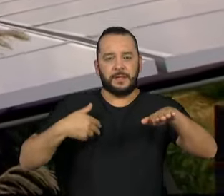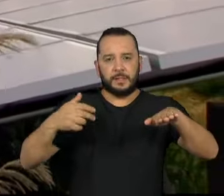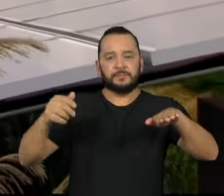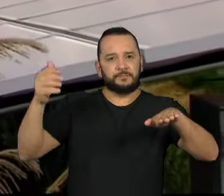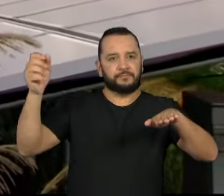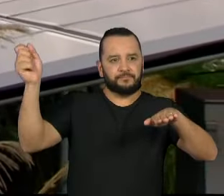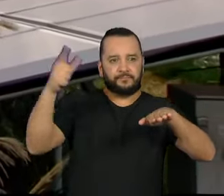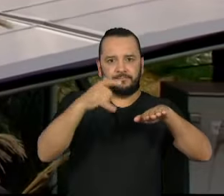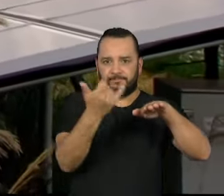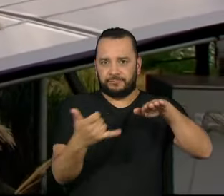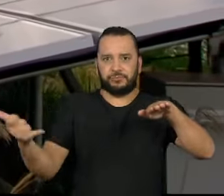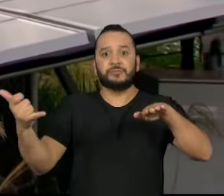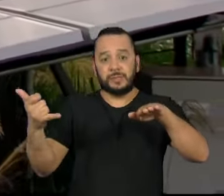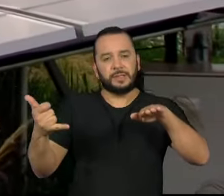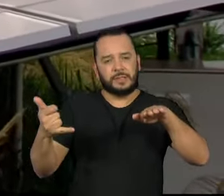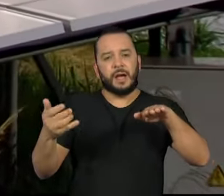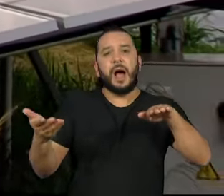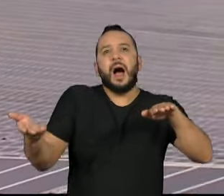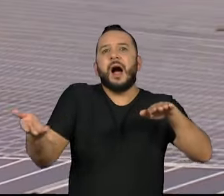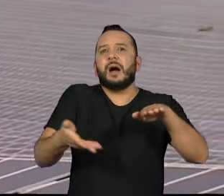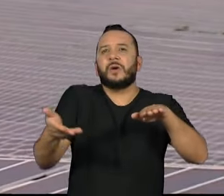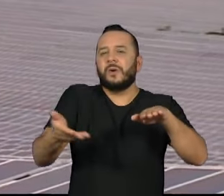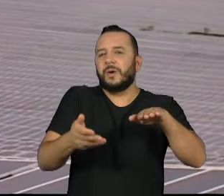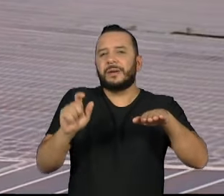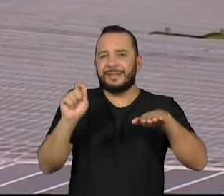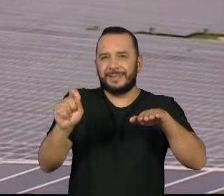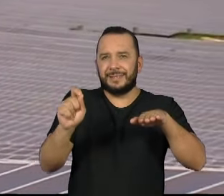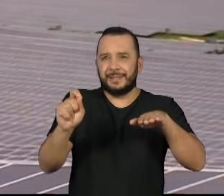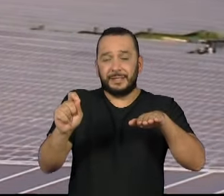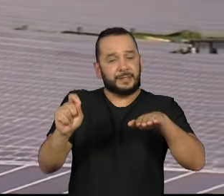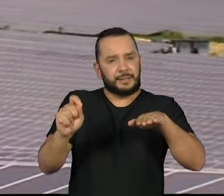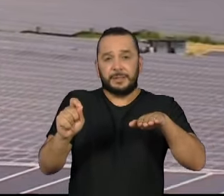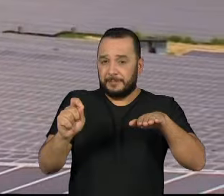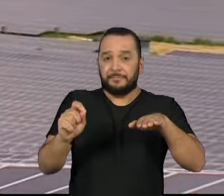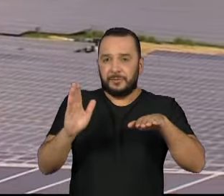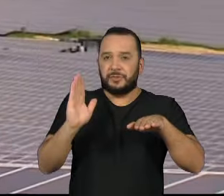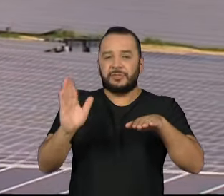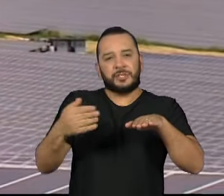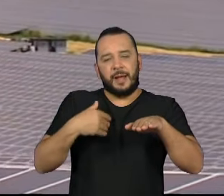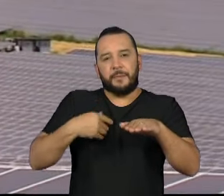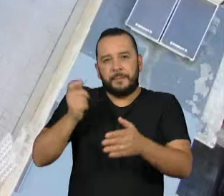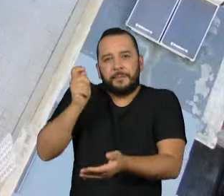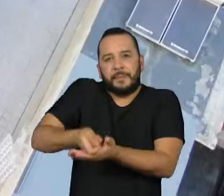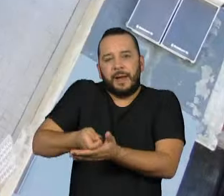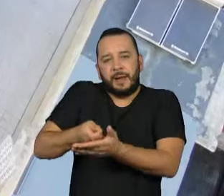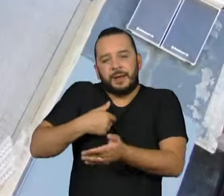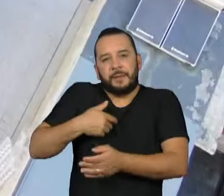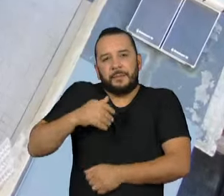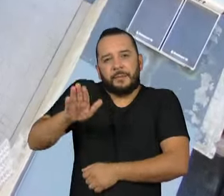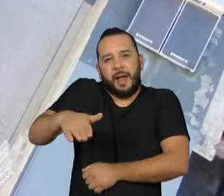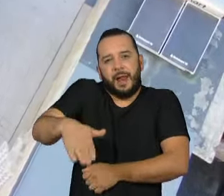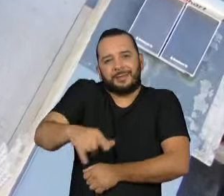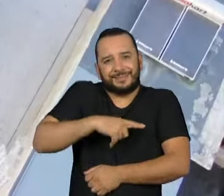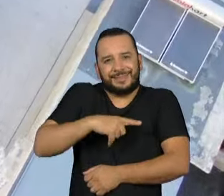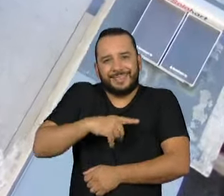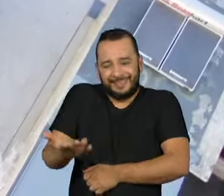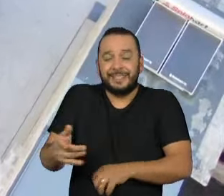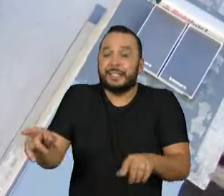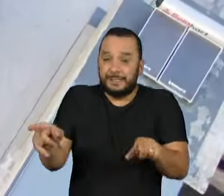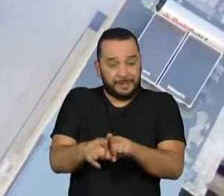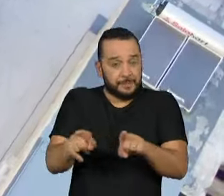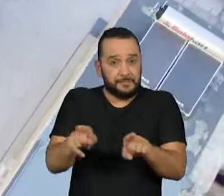os fatores que levaram ao resultado excepcional estão a queda no valor da energia solar e o aumento na oferta